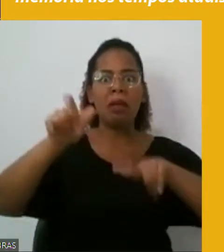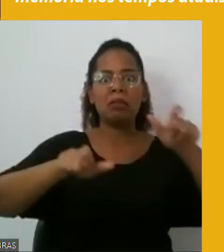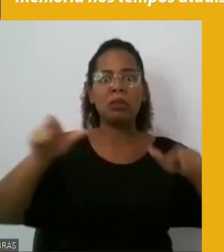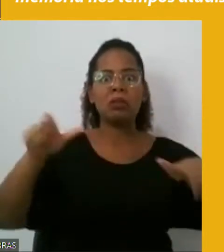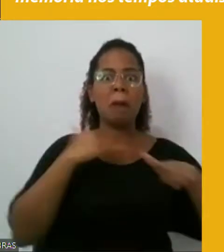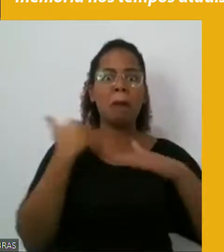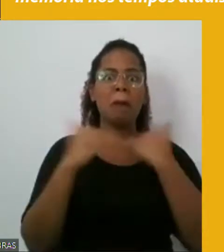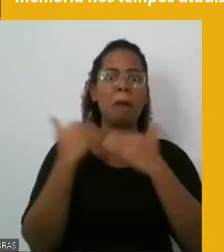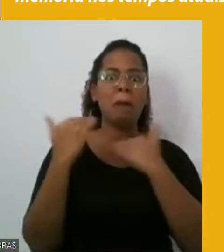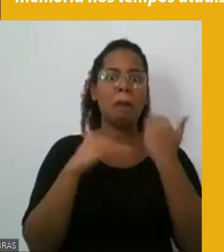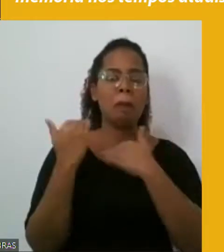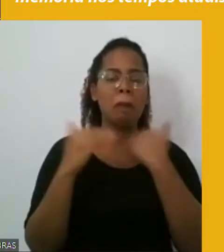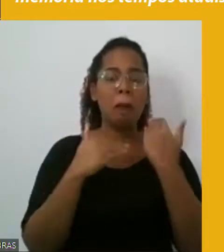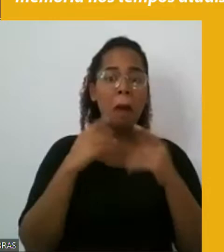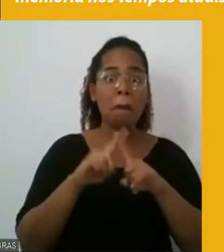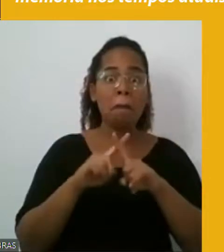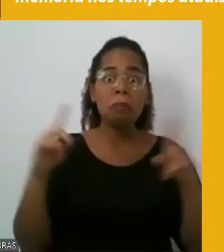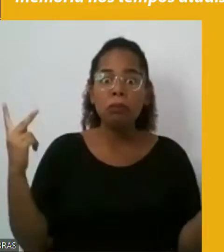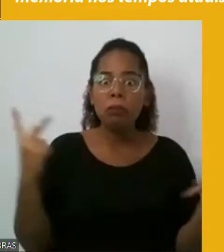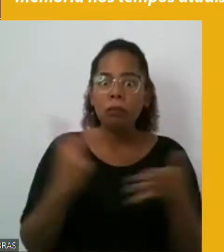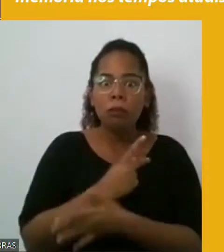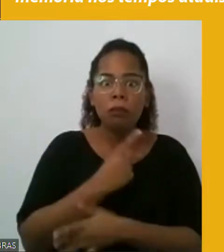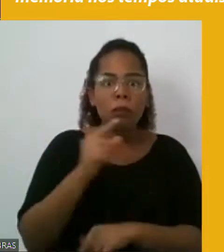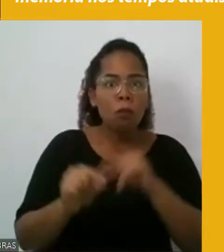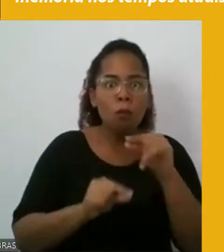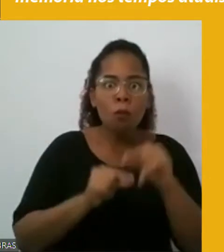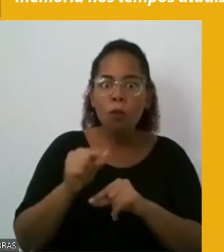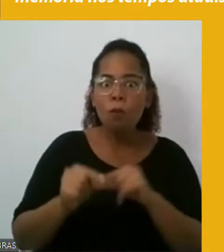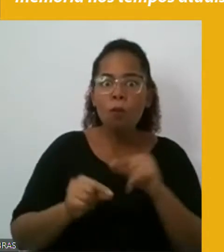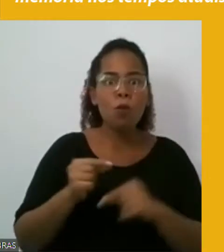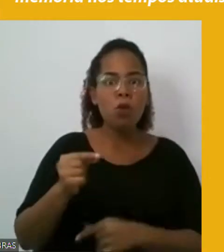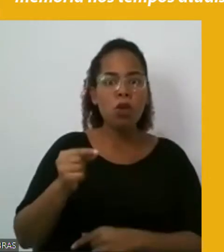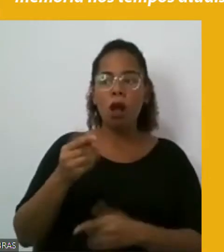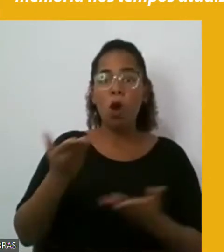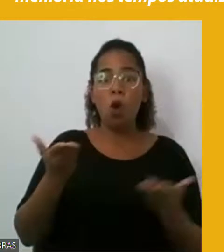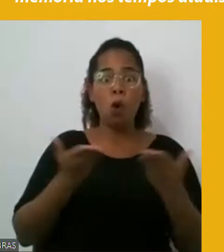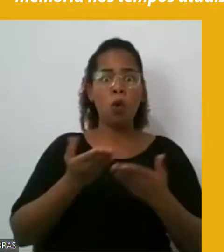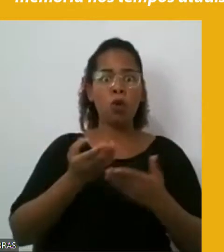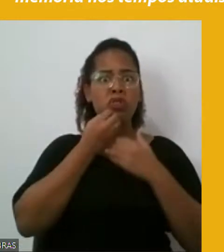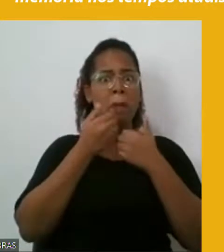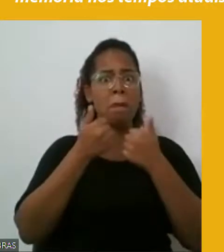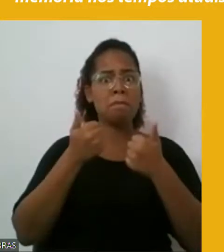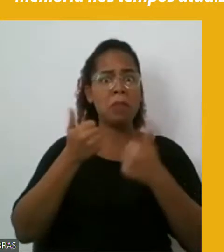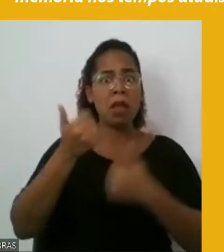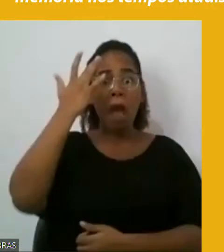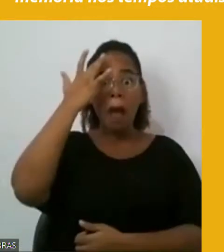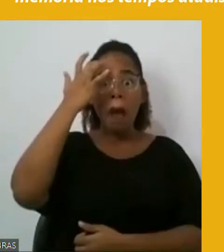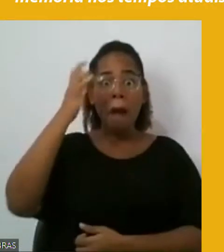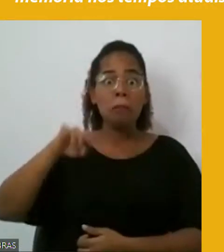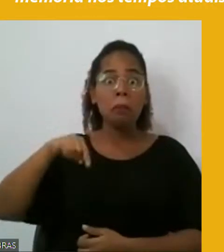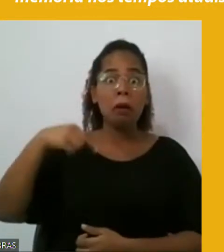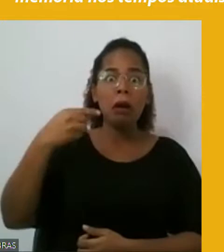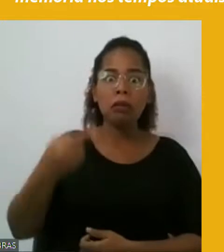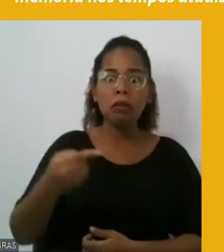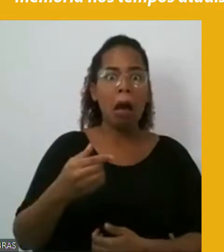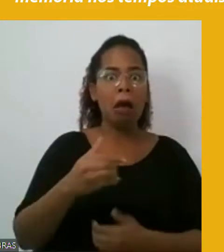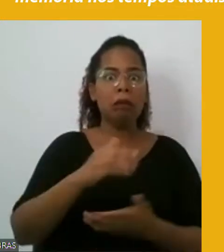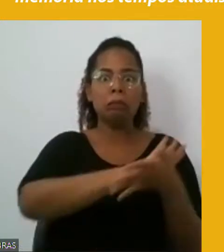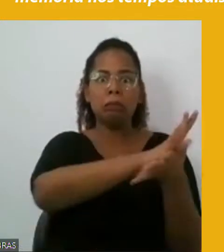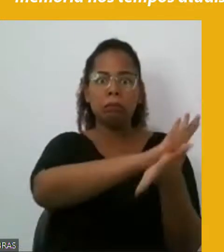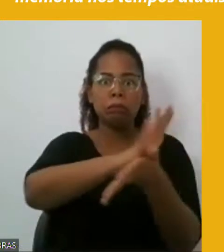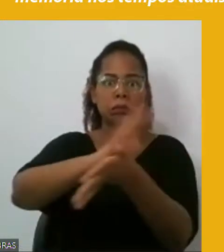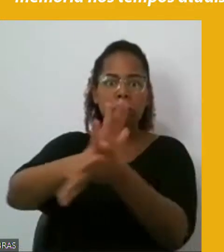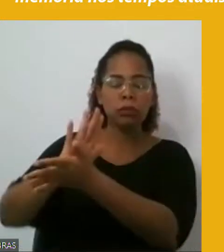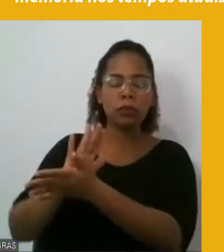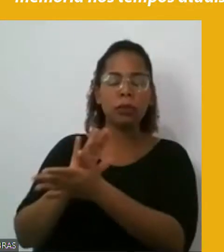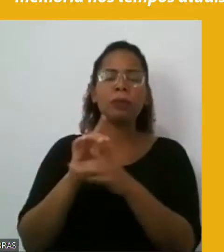um dia para outro, todo mundo começou a morrer. Os primeiros ainda foram chorados, velados, floridos. Mas quando a cidade sentiu